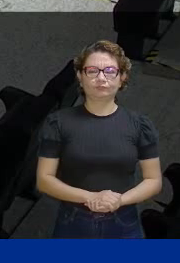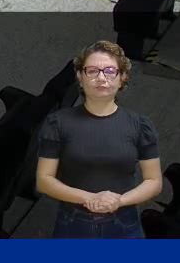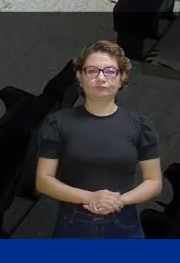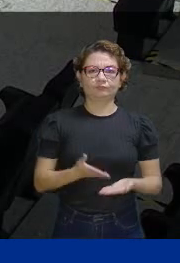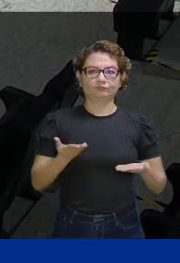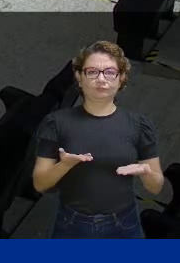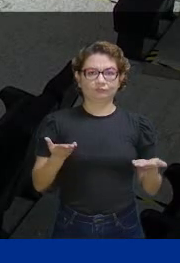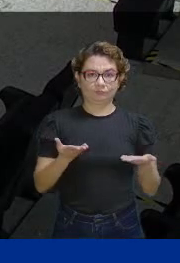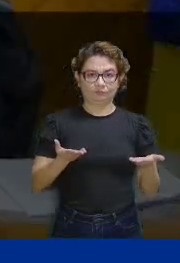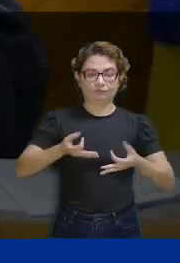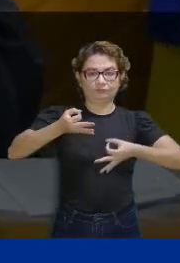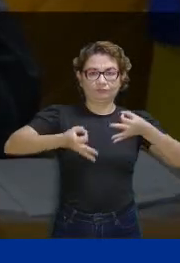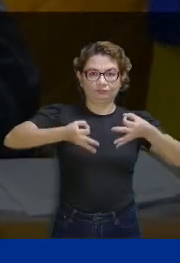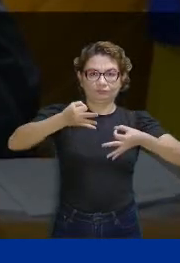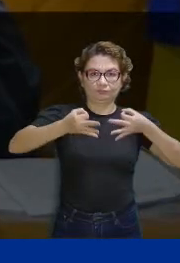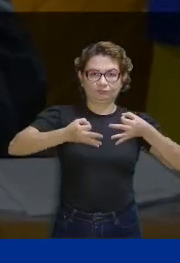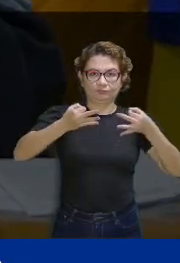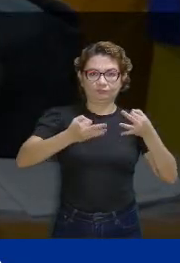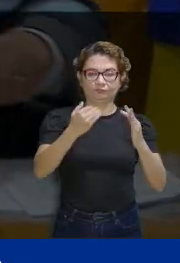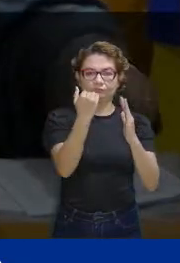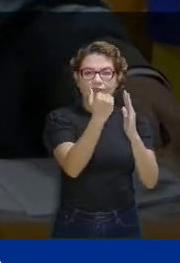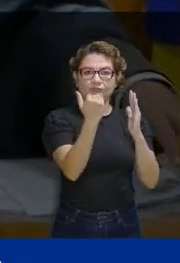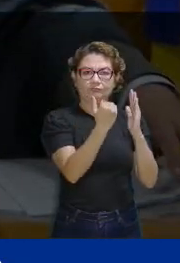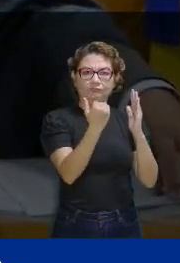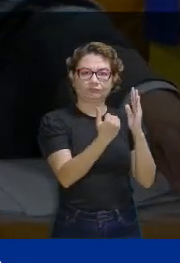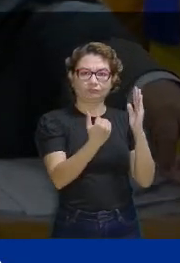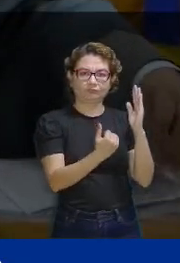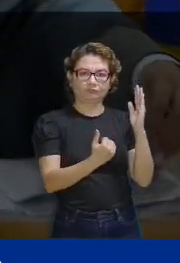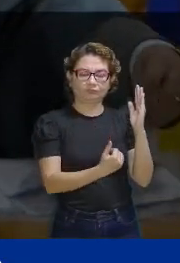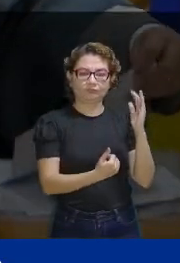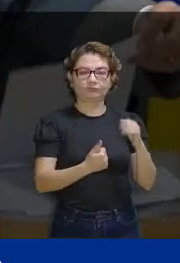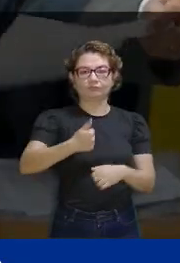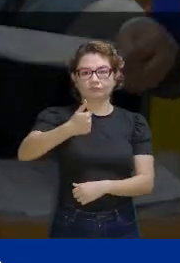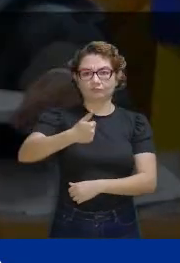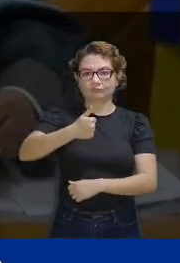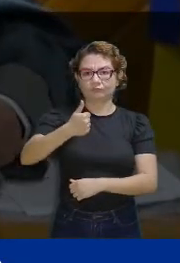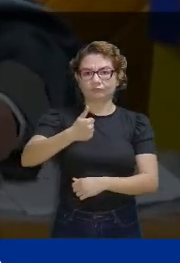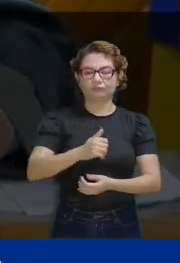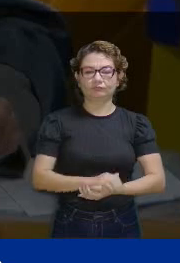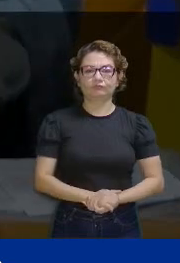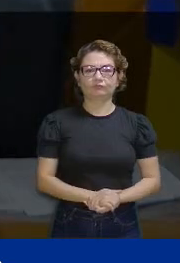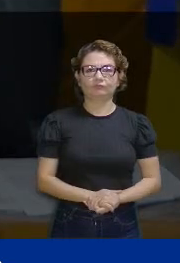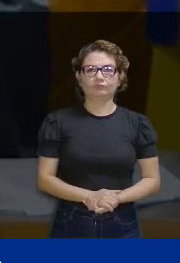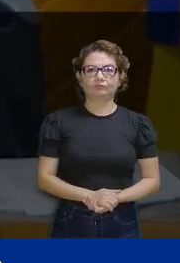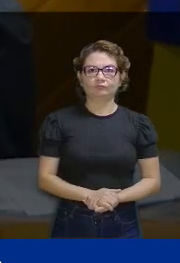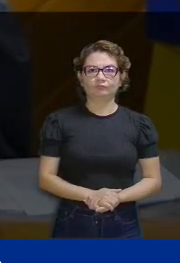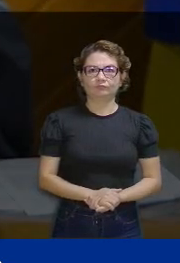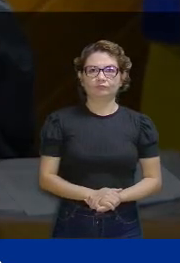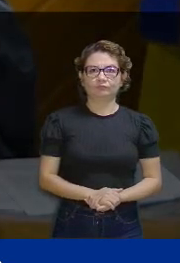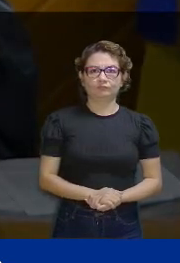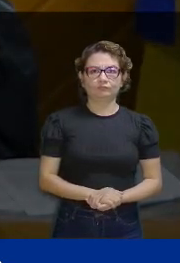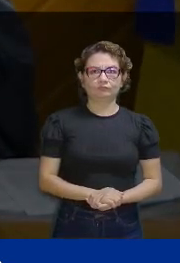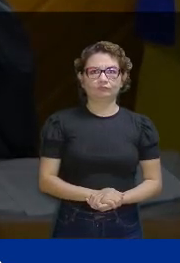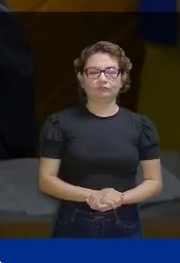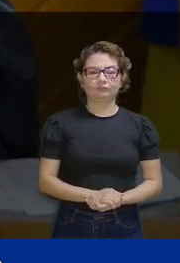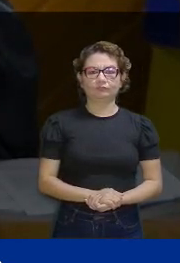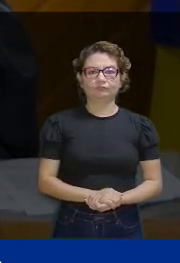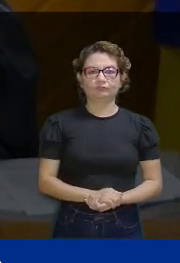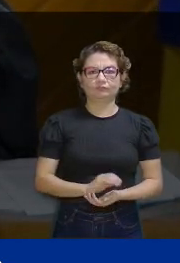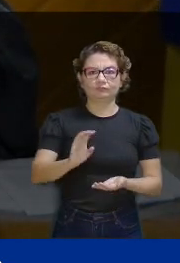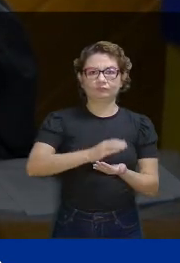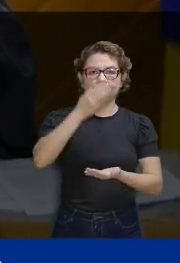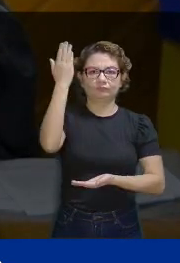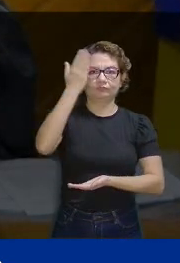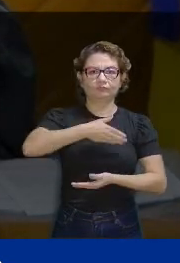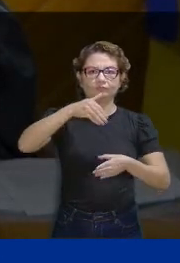Vamos aos julgamentos. Foco no desembargador Agostinho Silvério. Desembargador Agostinho Silvério é branco,